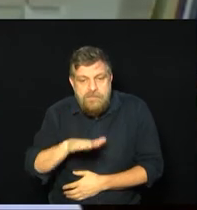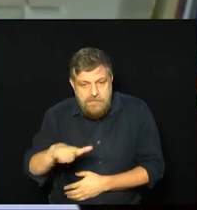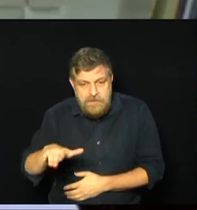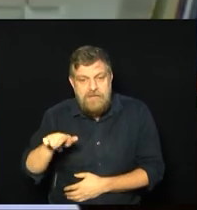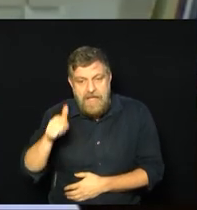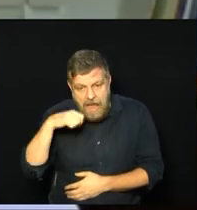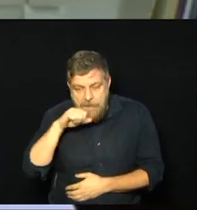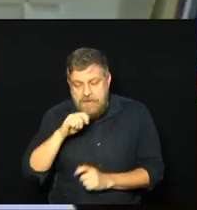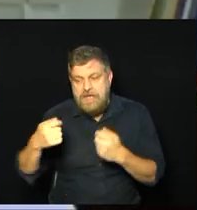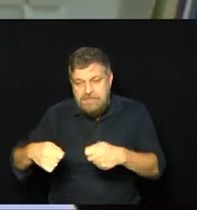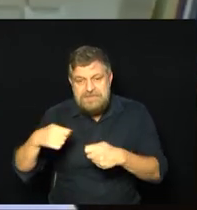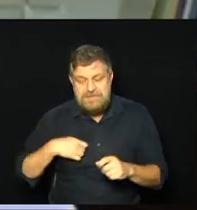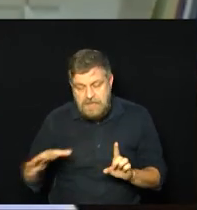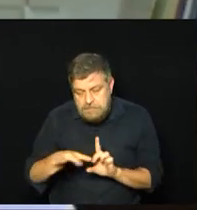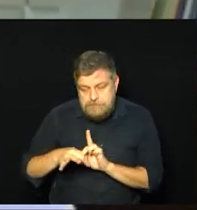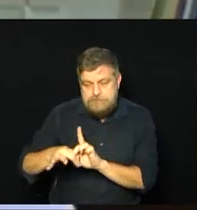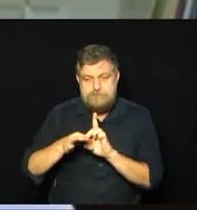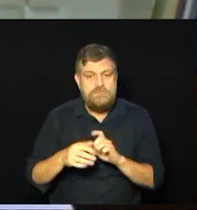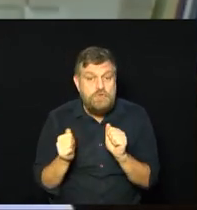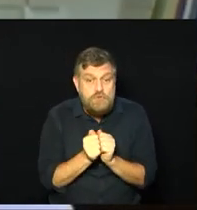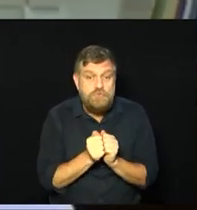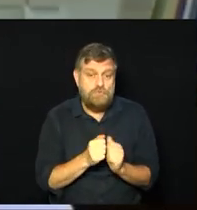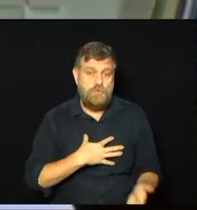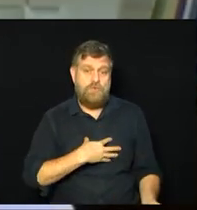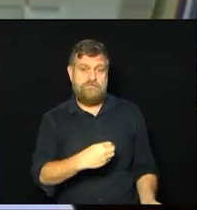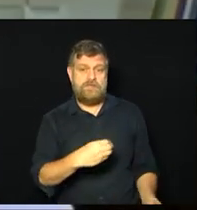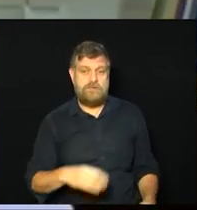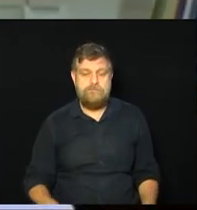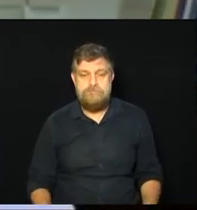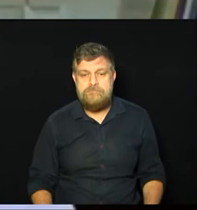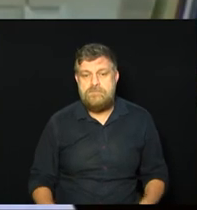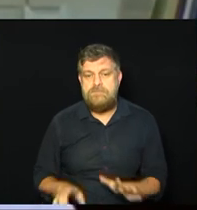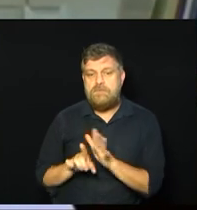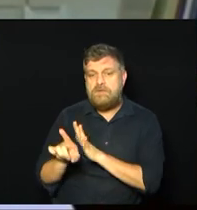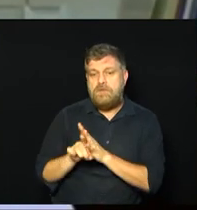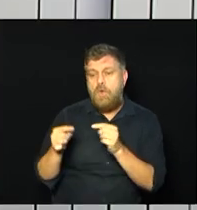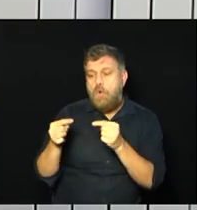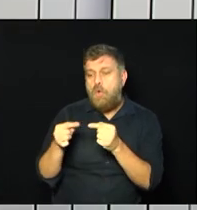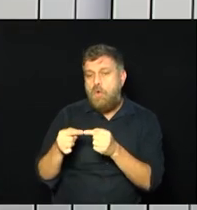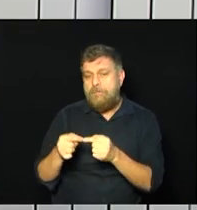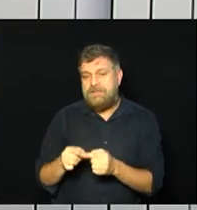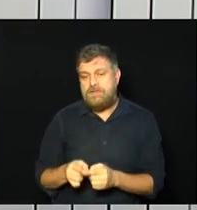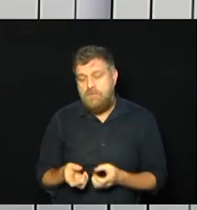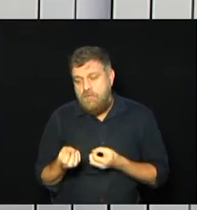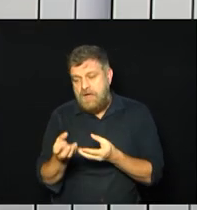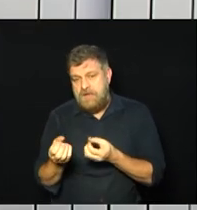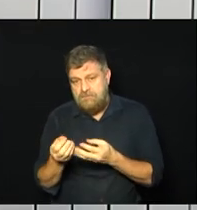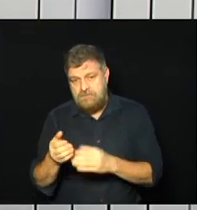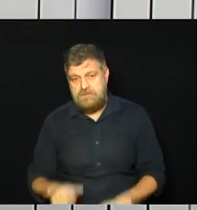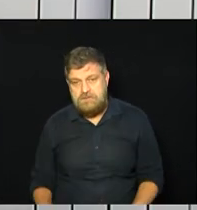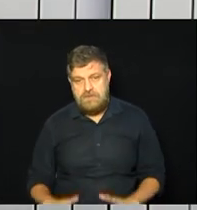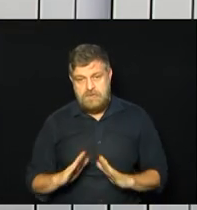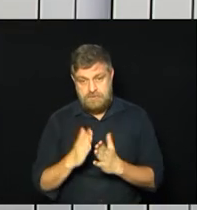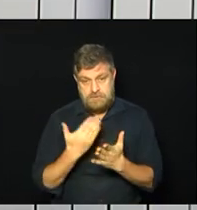sempre precisam estar mais presentes aí no dia a dia da criança. Agora, Estela, de acordo com dados do Colégio Notarial